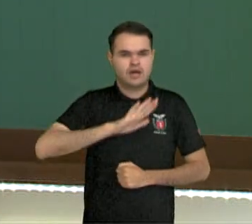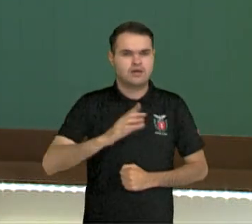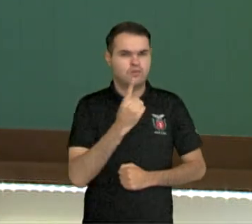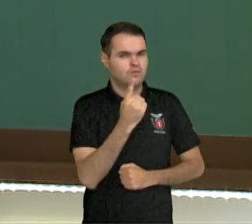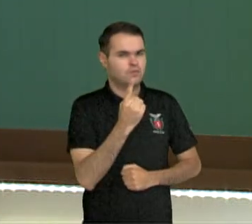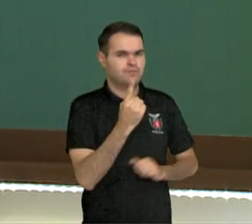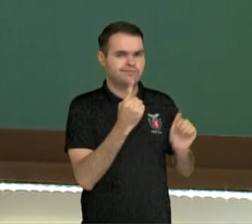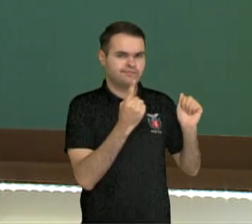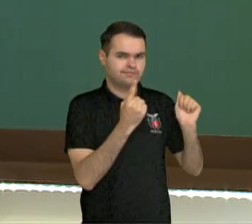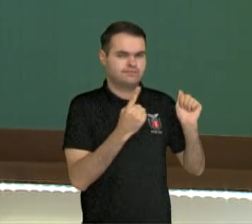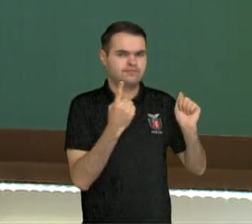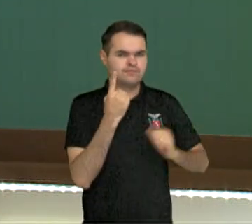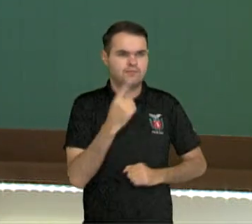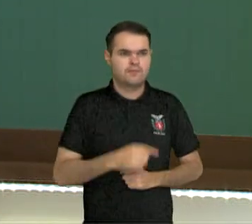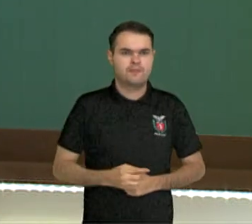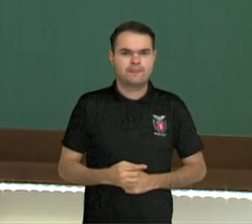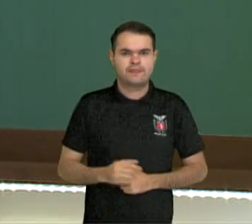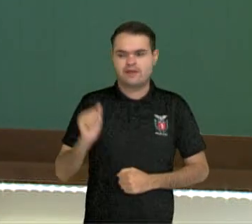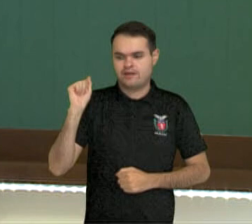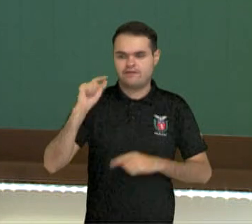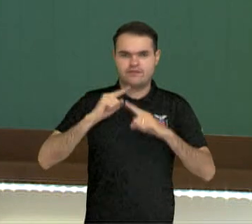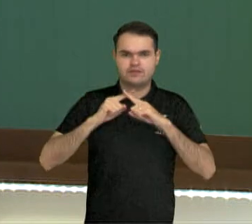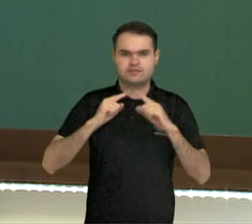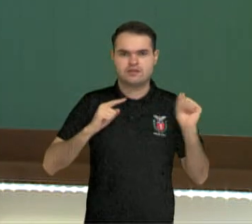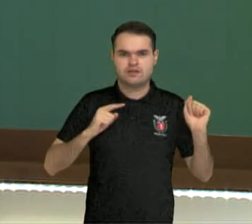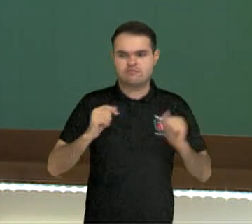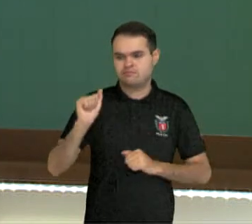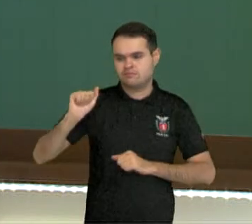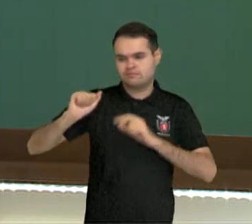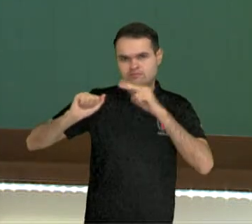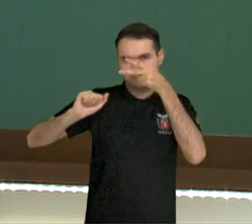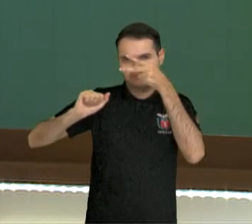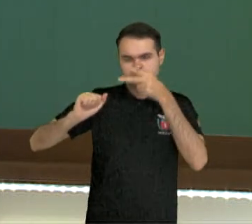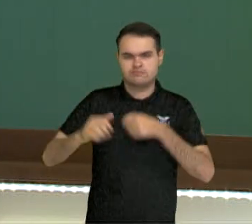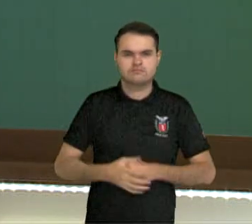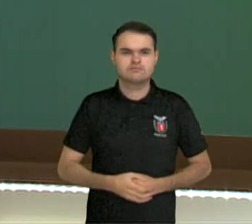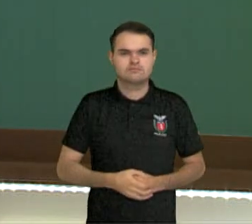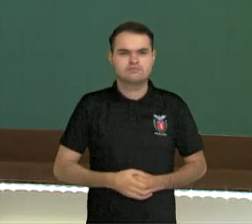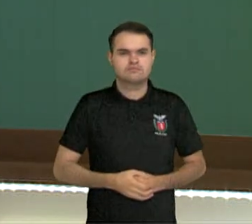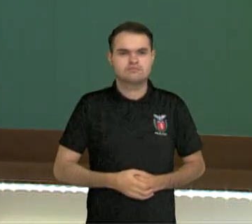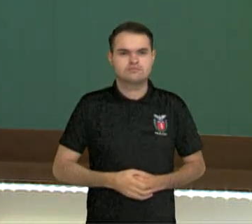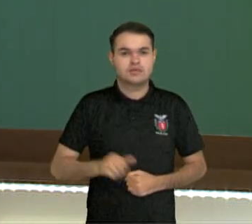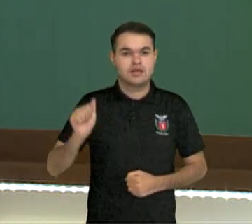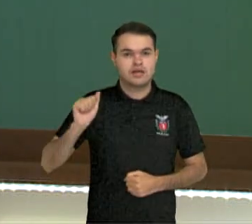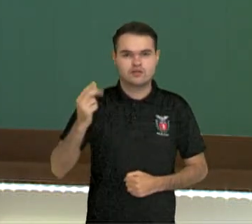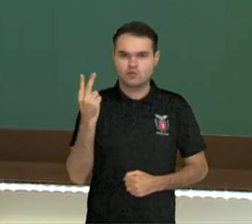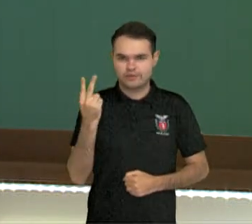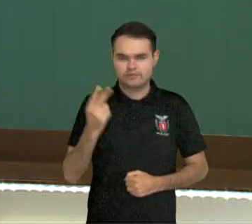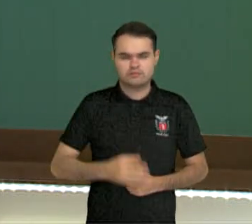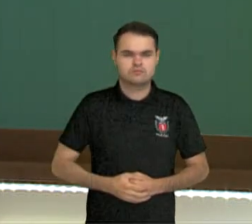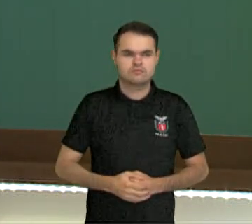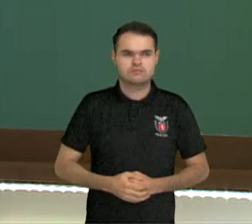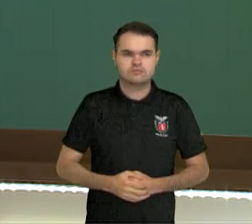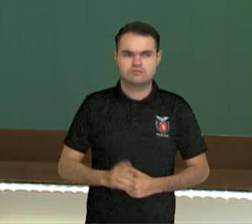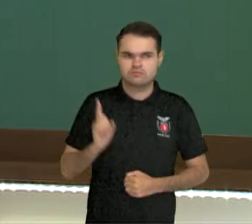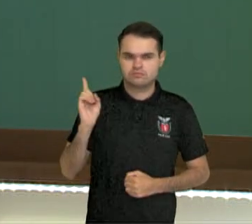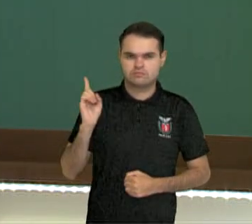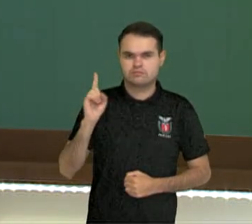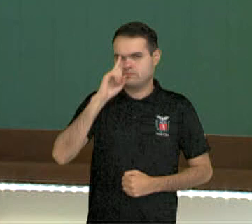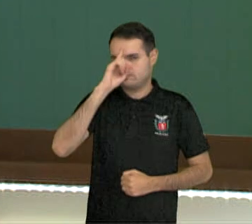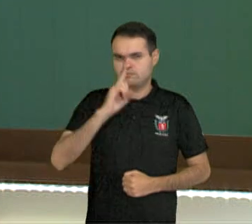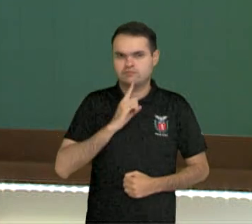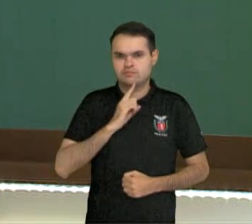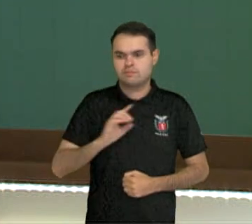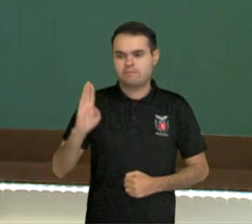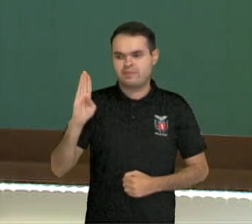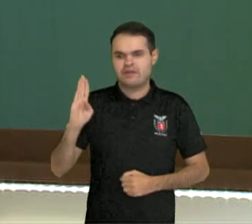desse quadrado aqui, ó, A vezes A, vai ficar A ao quadrado. A área 2, que é desse retângulo, vai ficar B